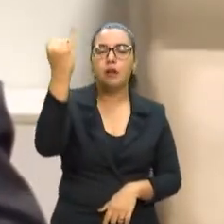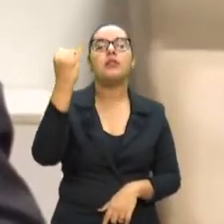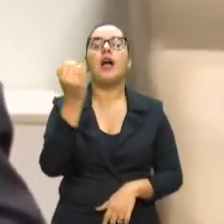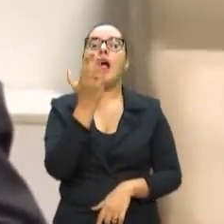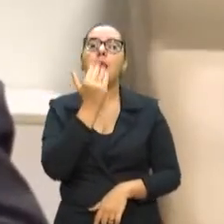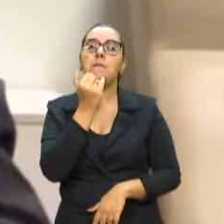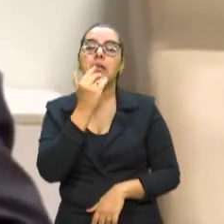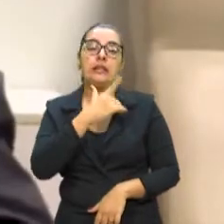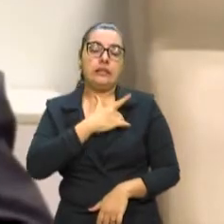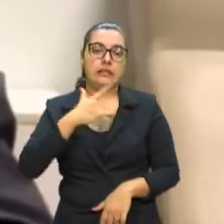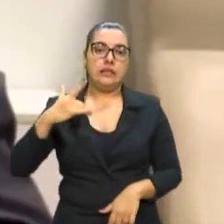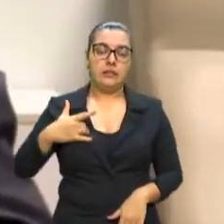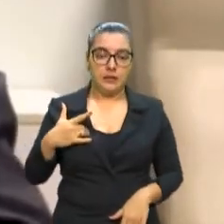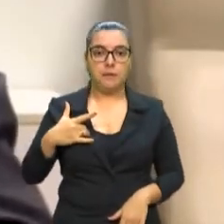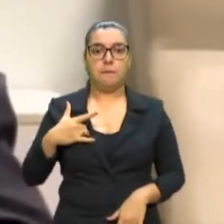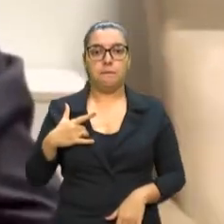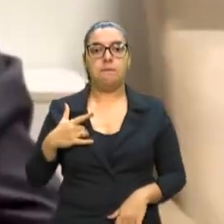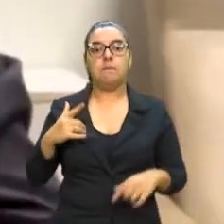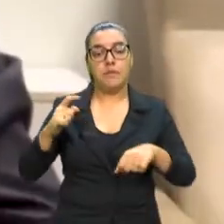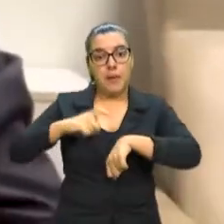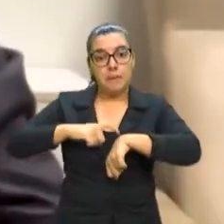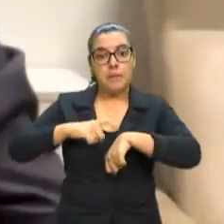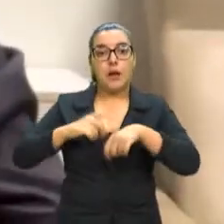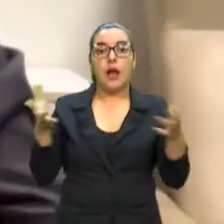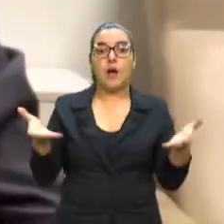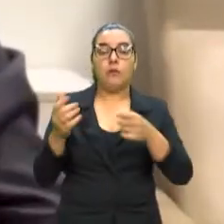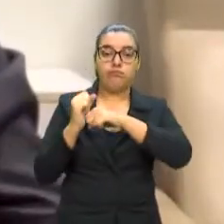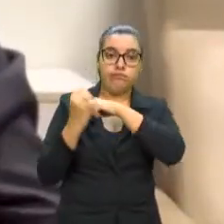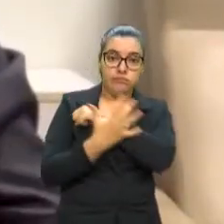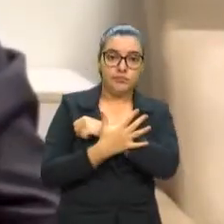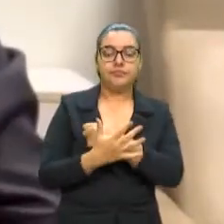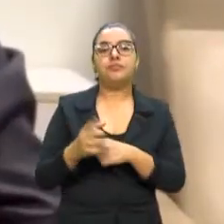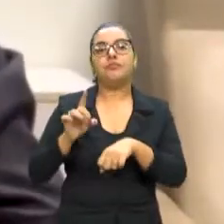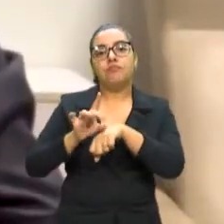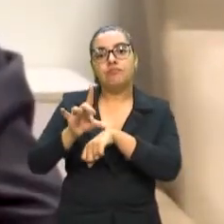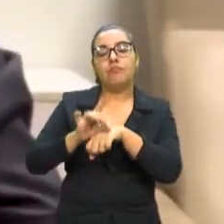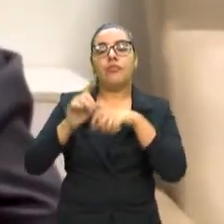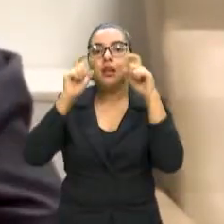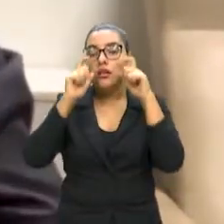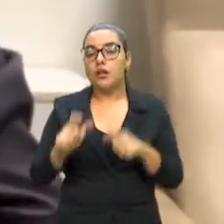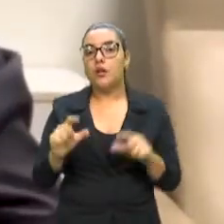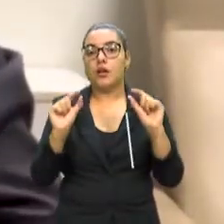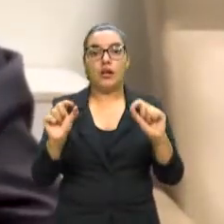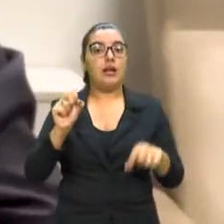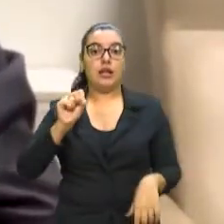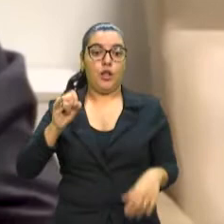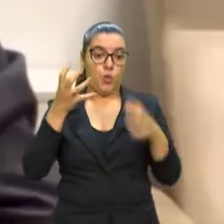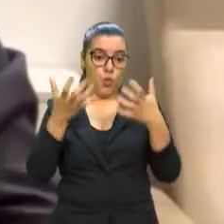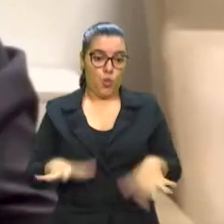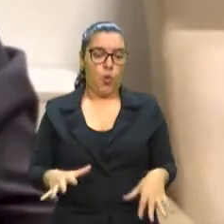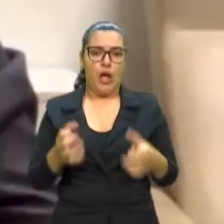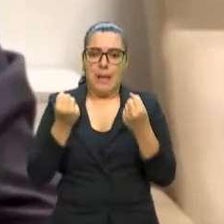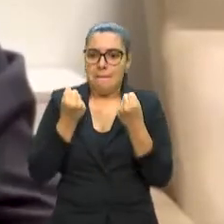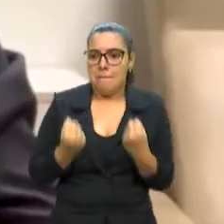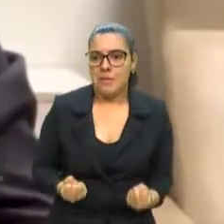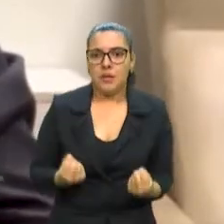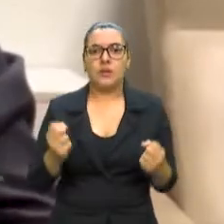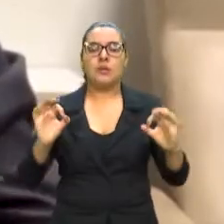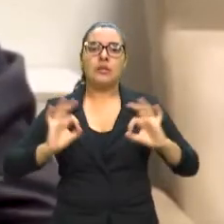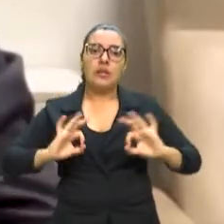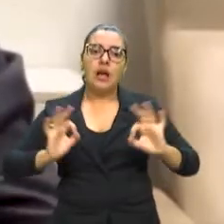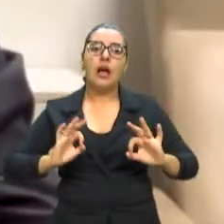mais saudável nos tempos de pandemia. Tem uma dica interessante para você que não quer ganhar peso nesse período de pandemia,